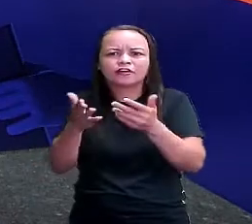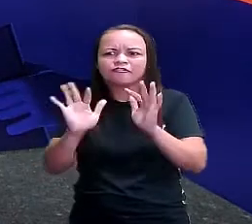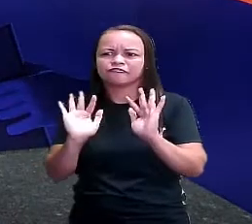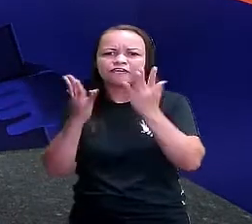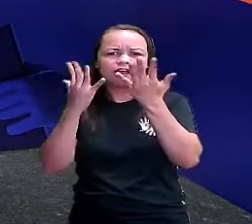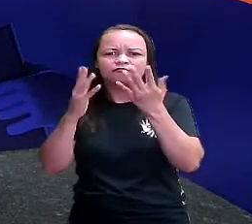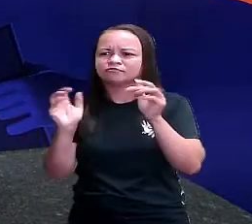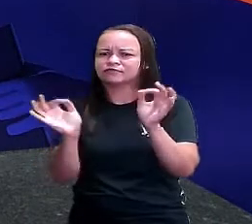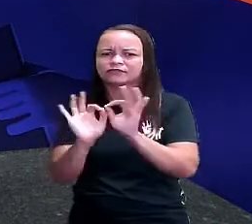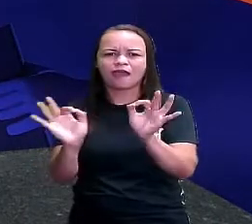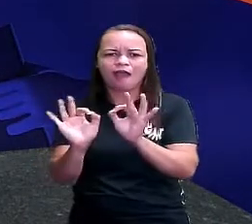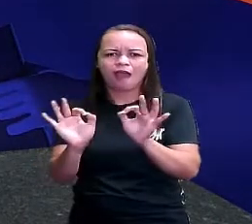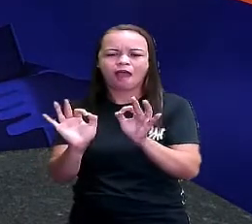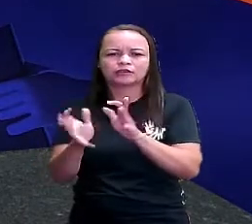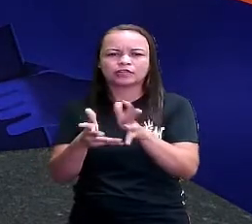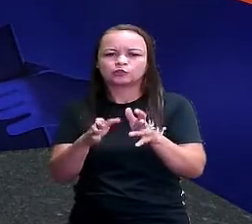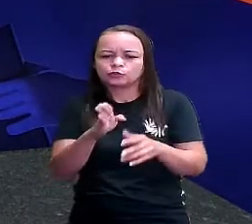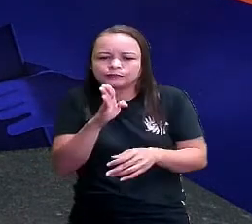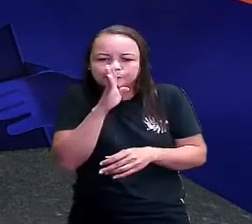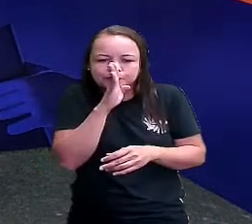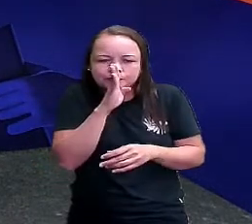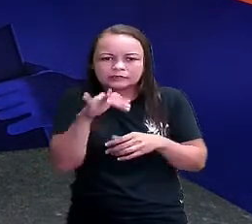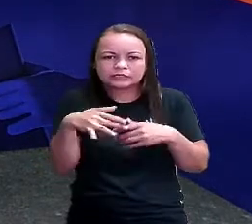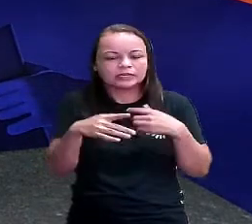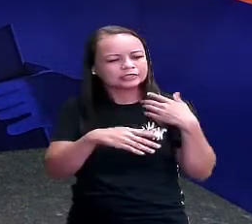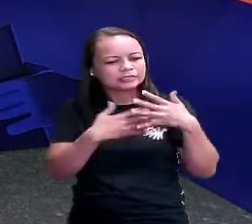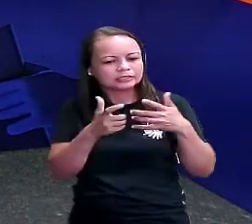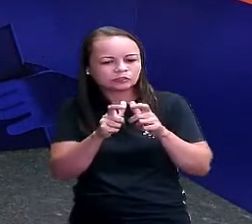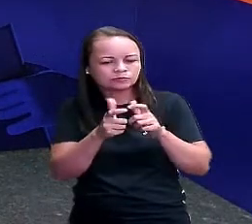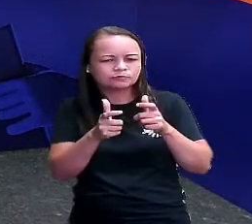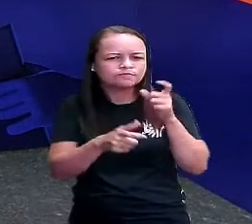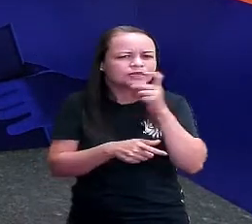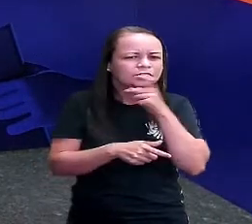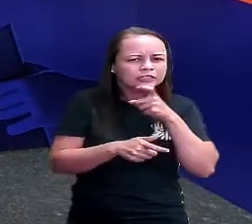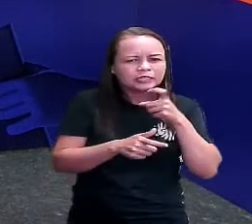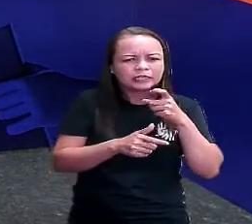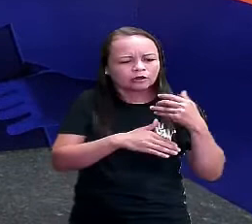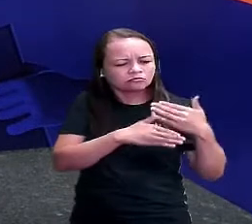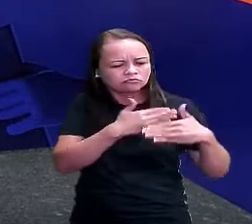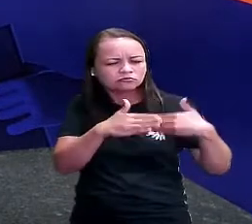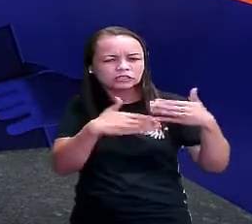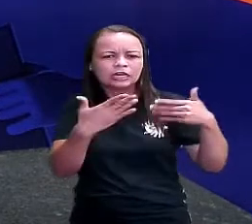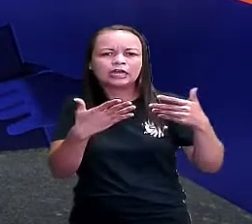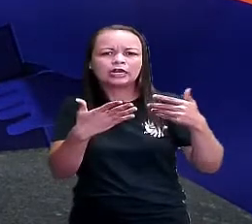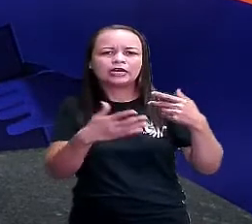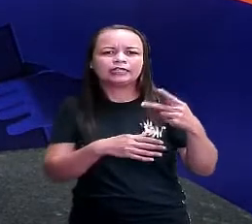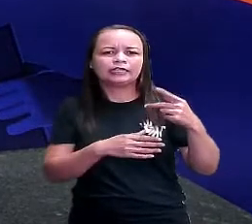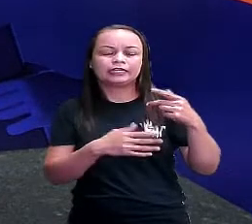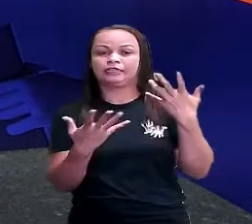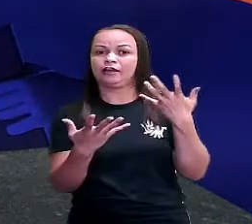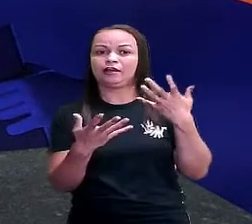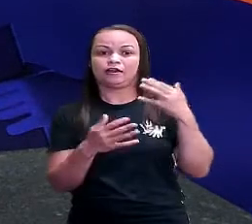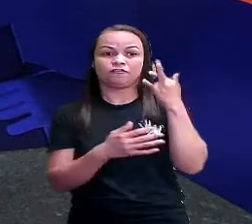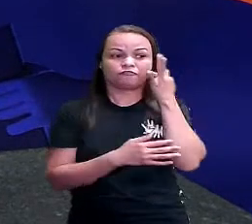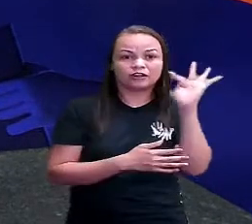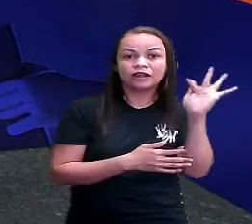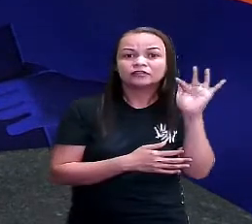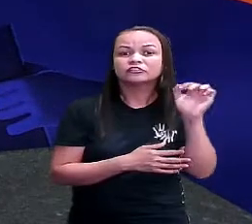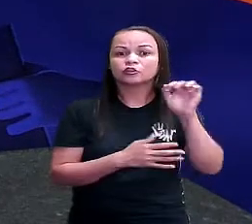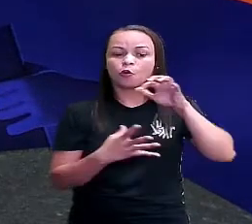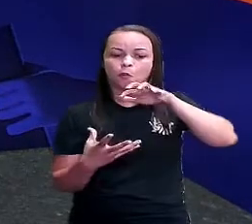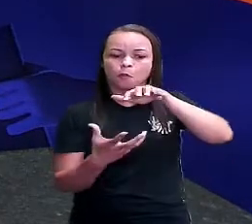E assim, essas mentiras foram crescendo. E da França foi para o mundo. Chegou aqui no